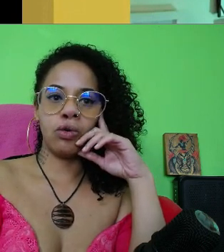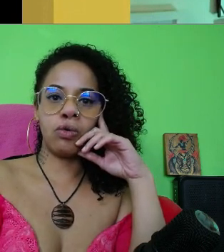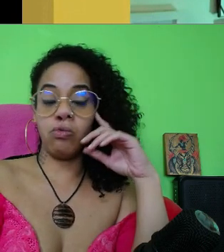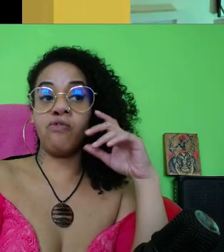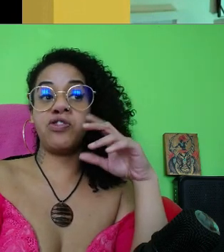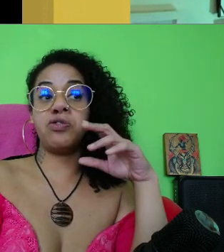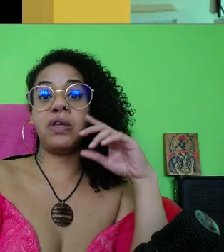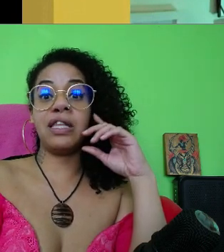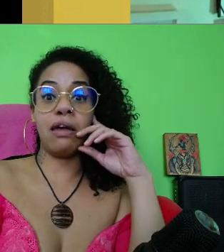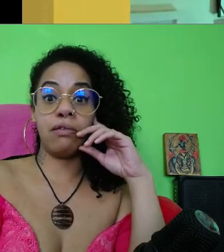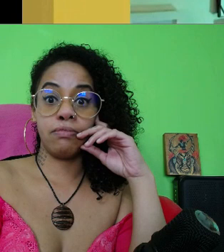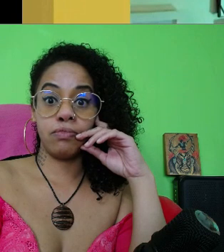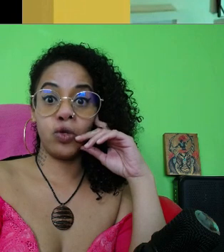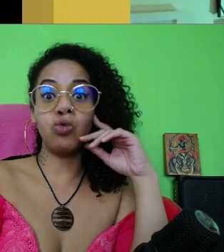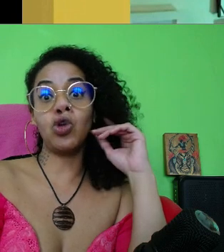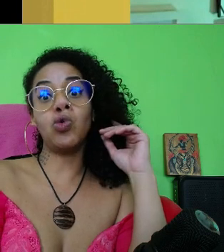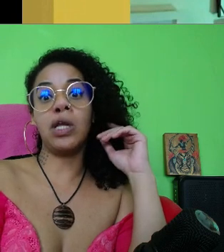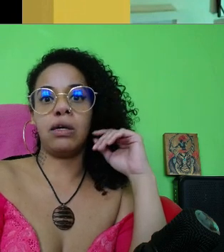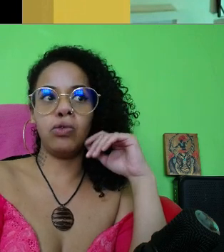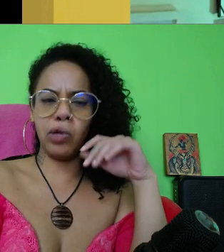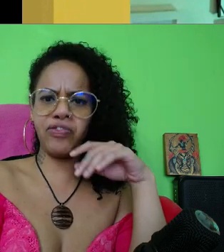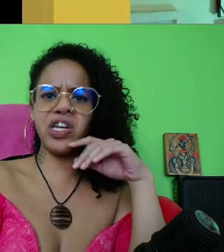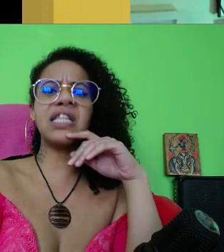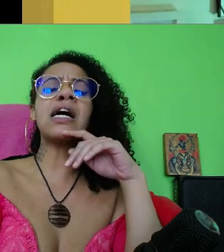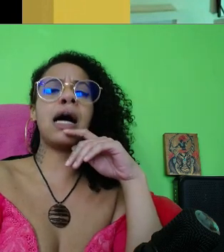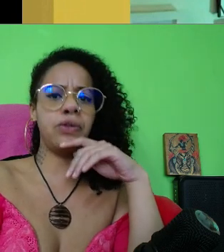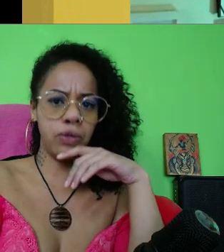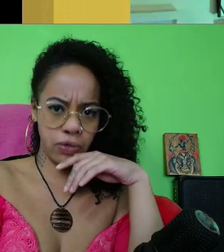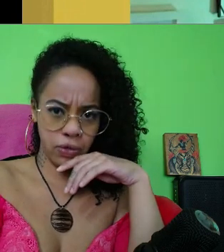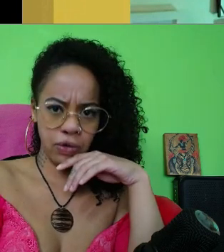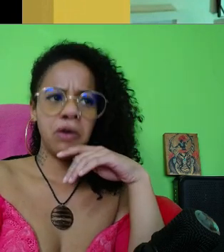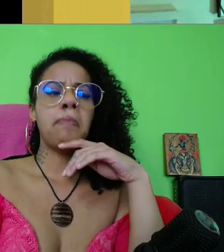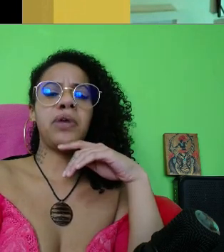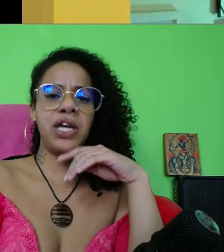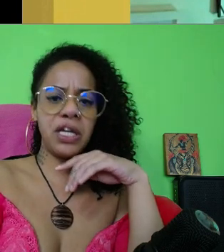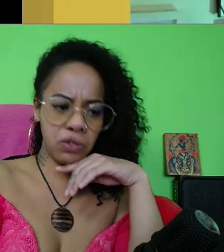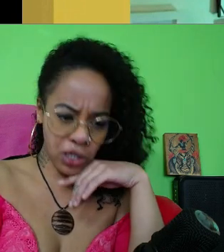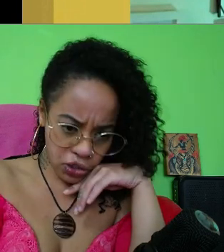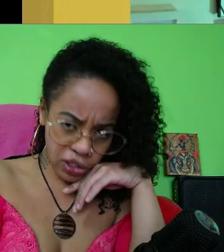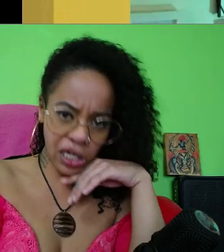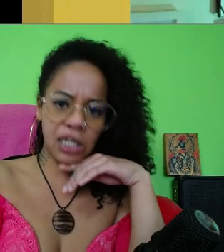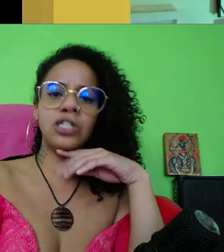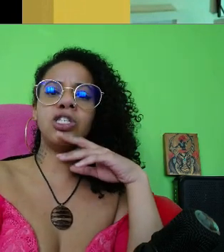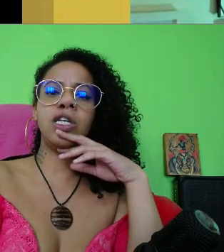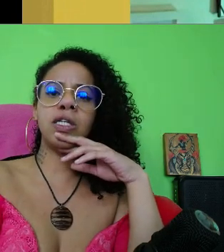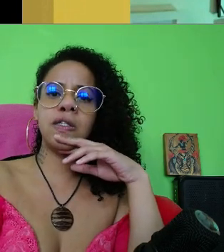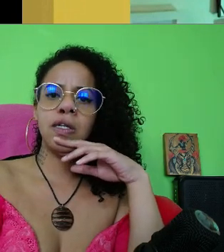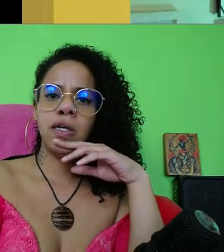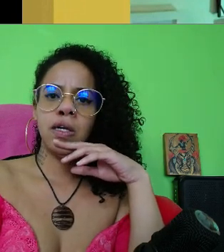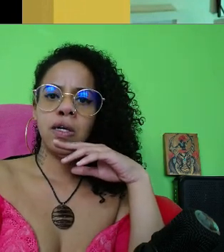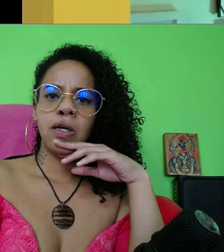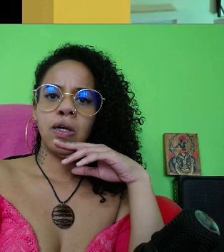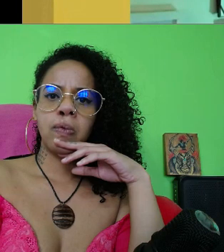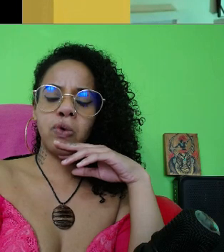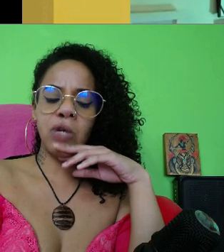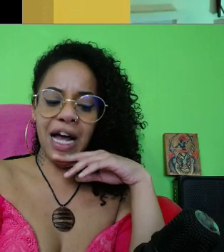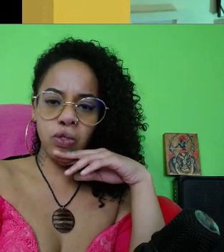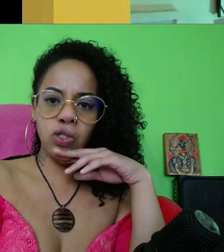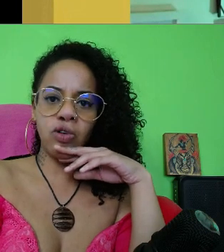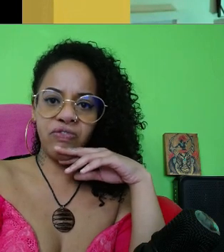com o governo PT com Lula Lula foi atacado preso 580 dias